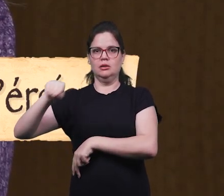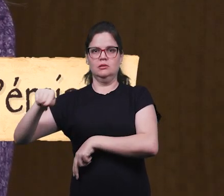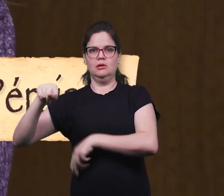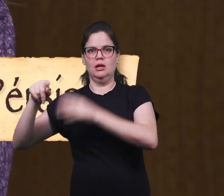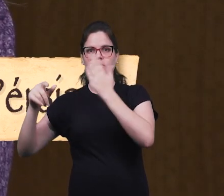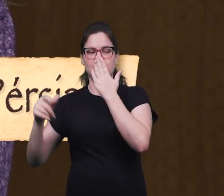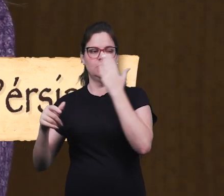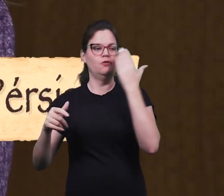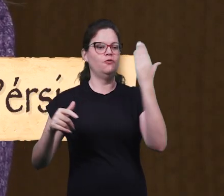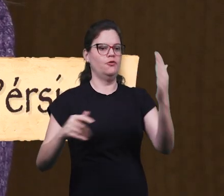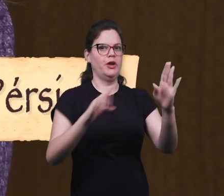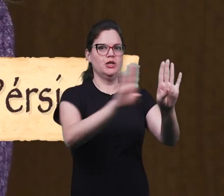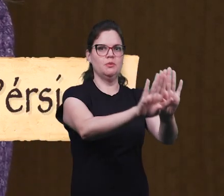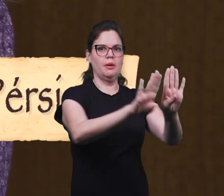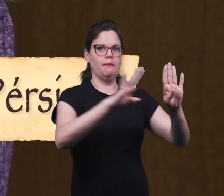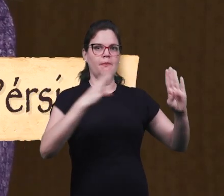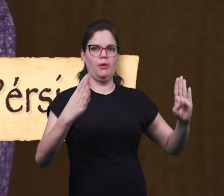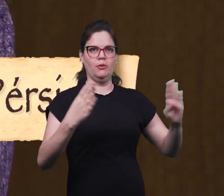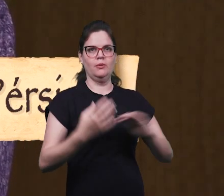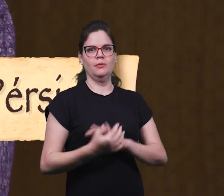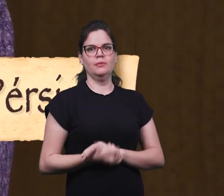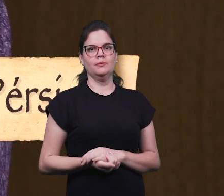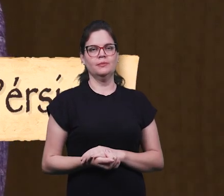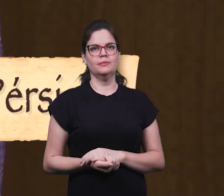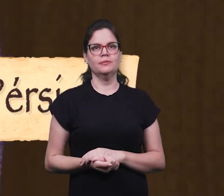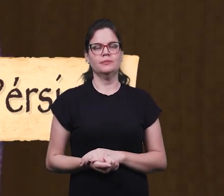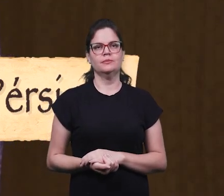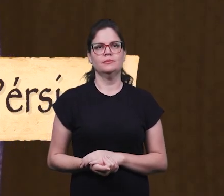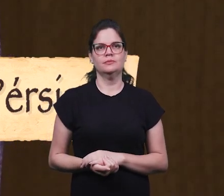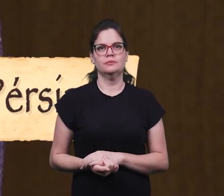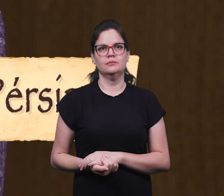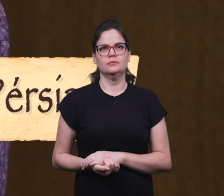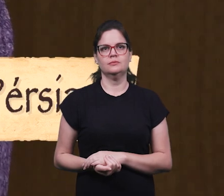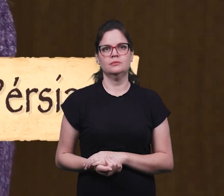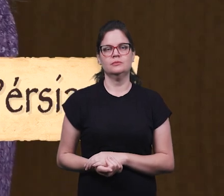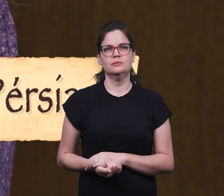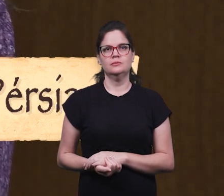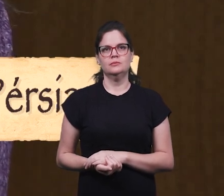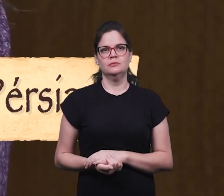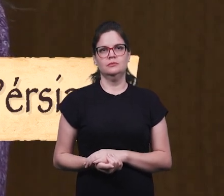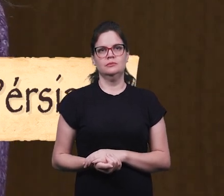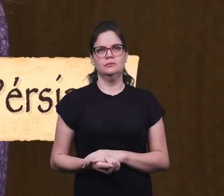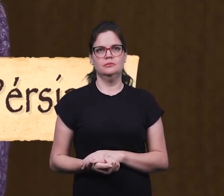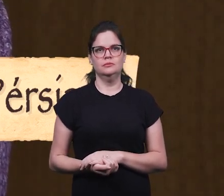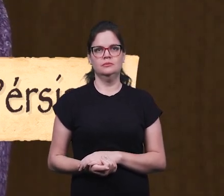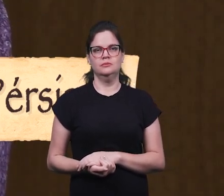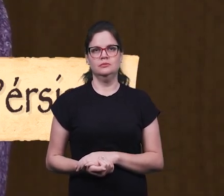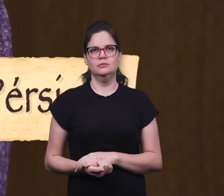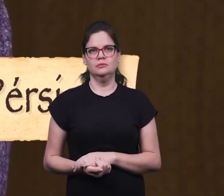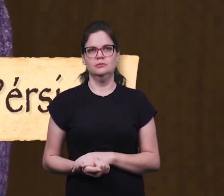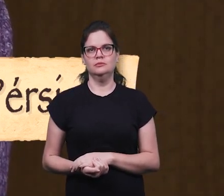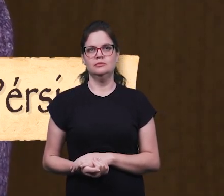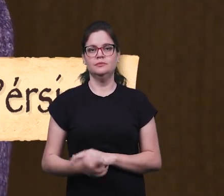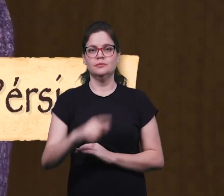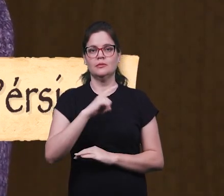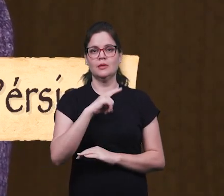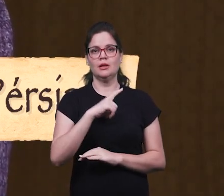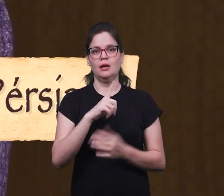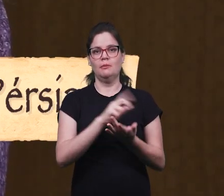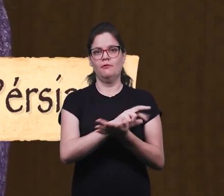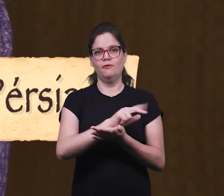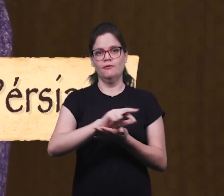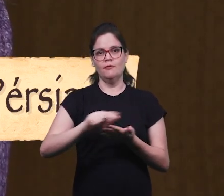de frente para a entrada principal. E temos vários